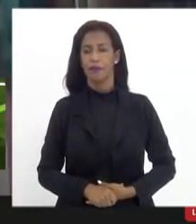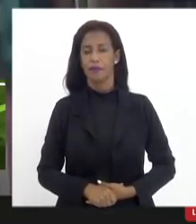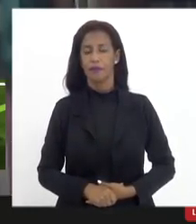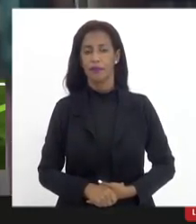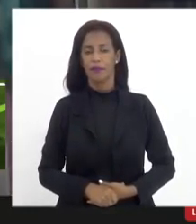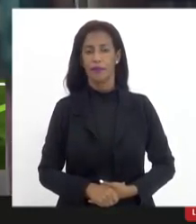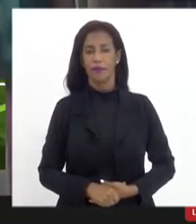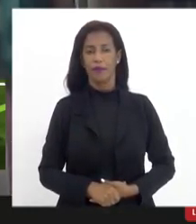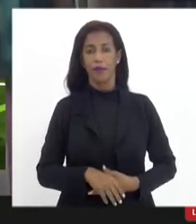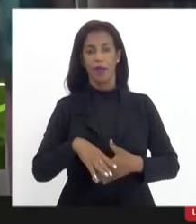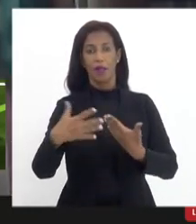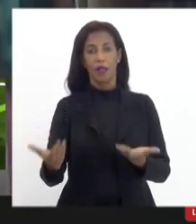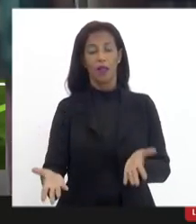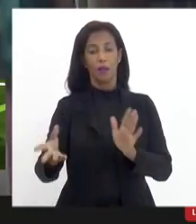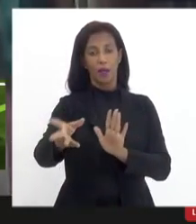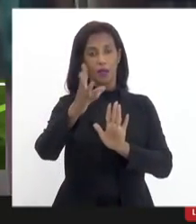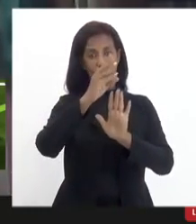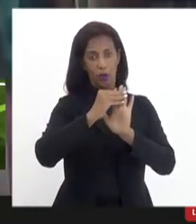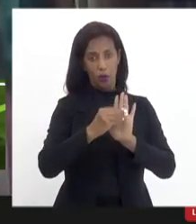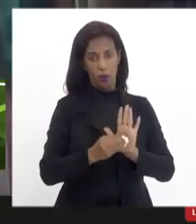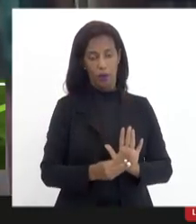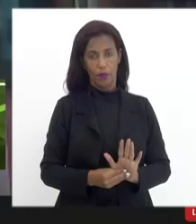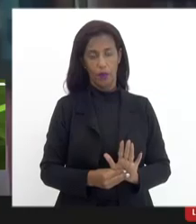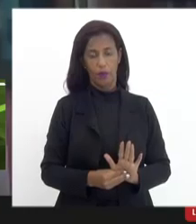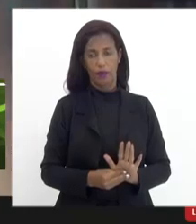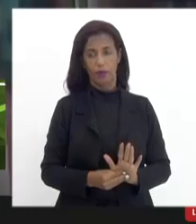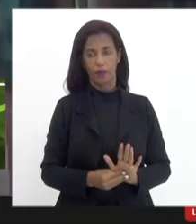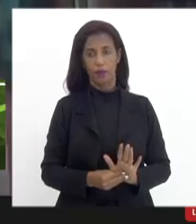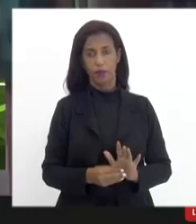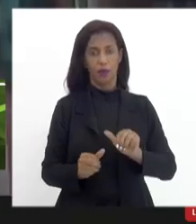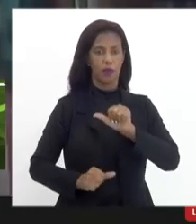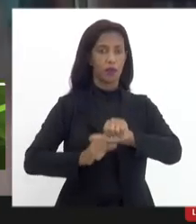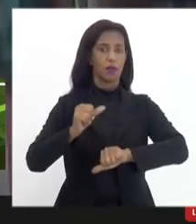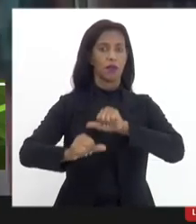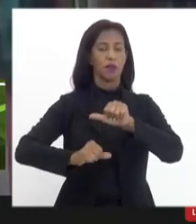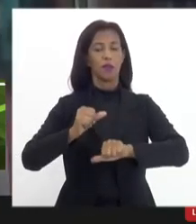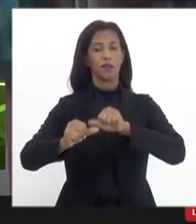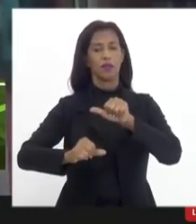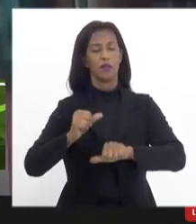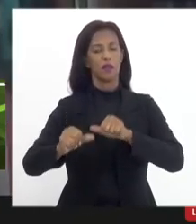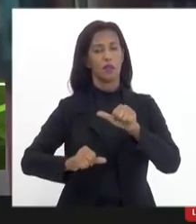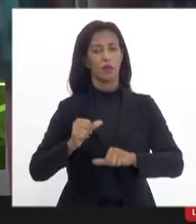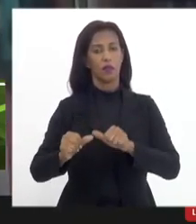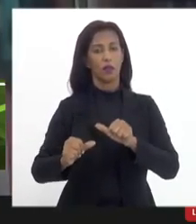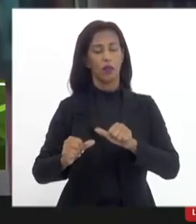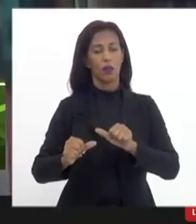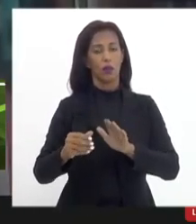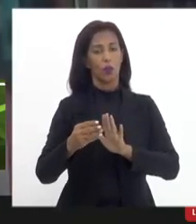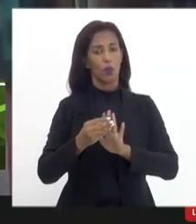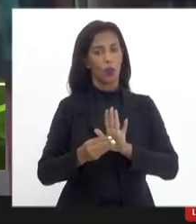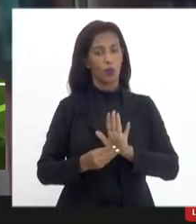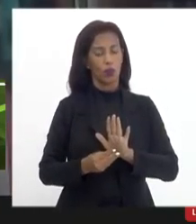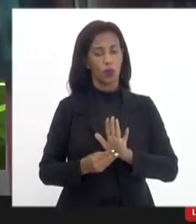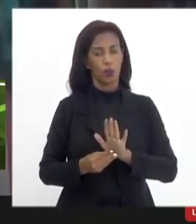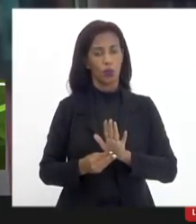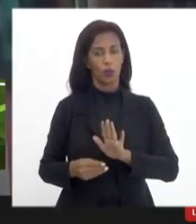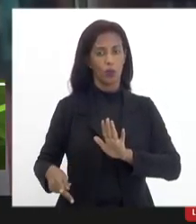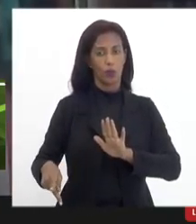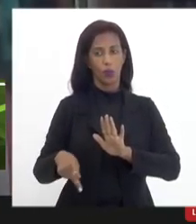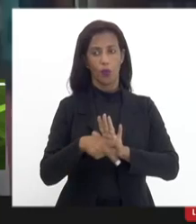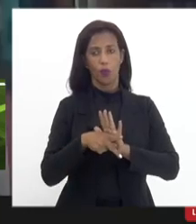passam a incorporar e, né, se transforma, digamos, praticamente no conteúdo que é